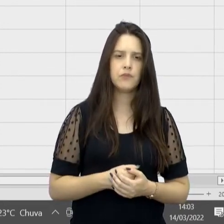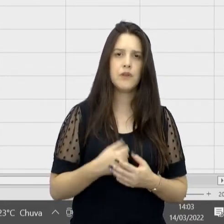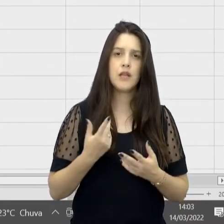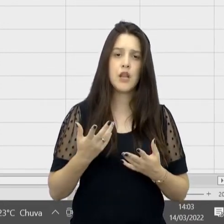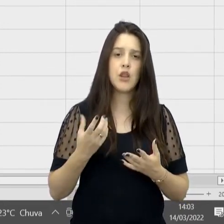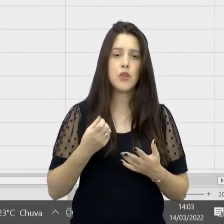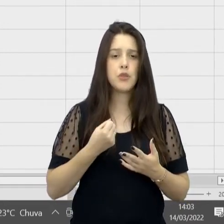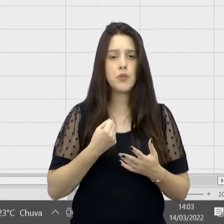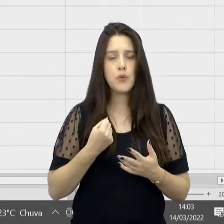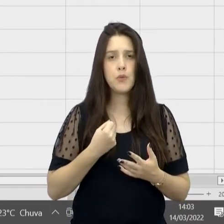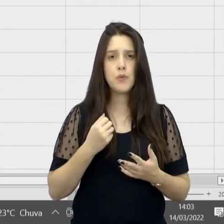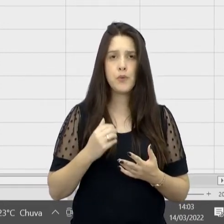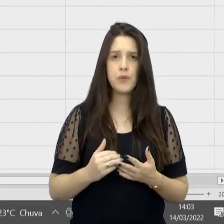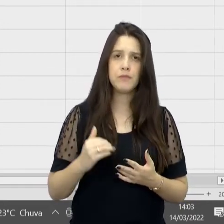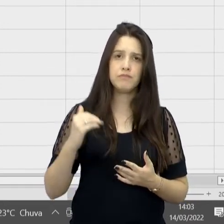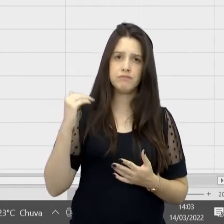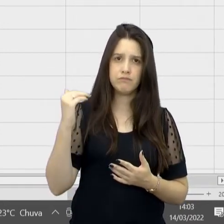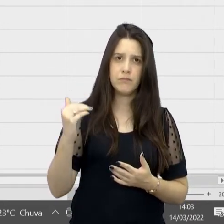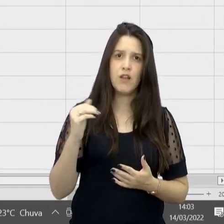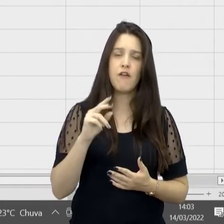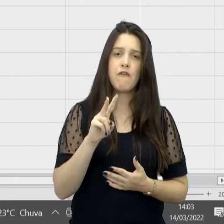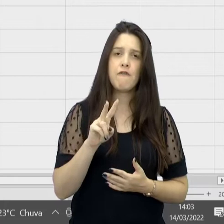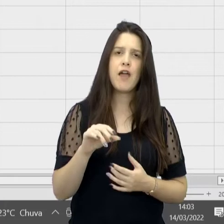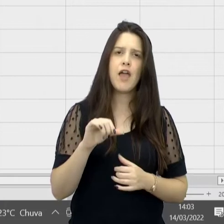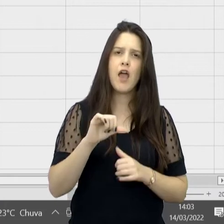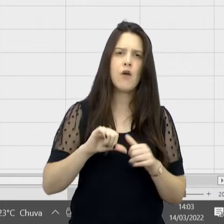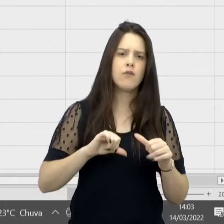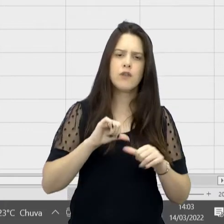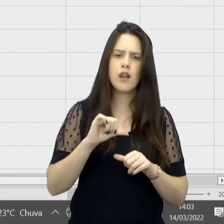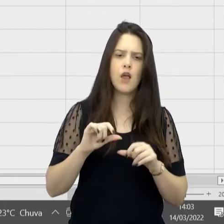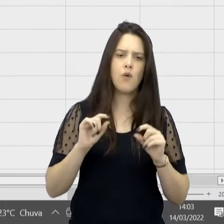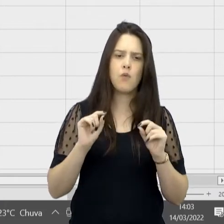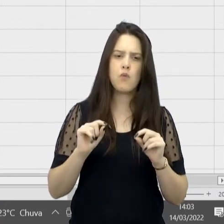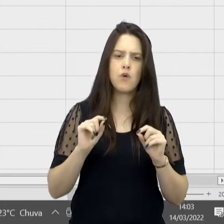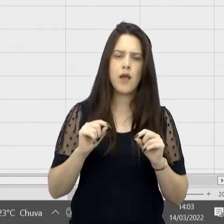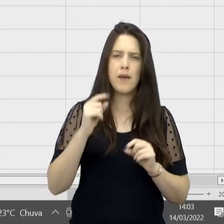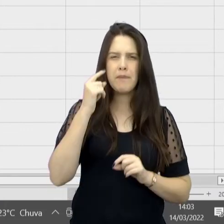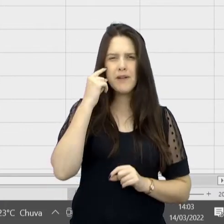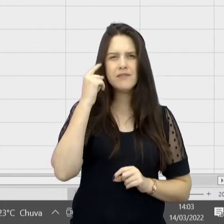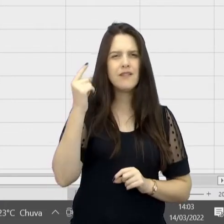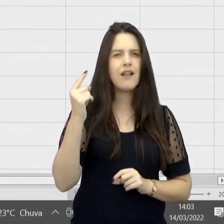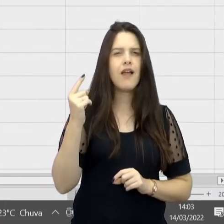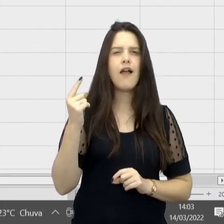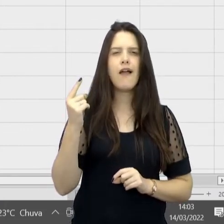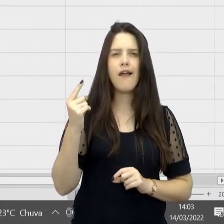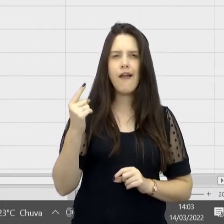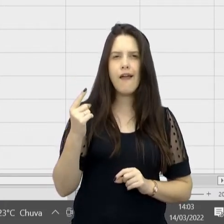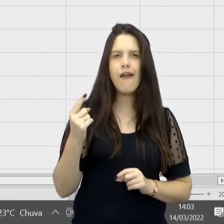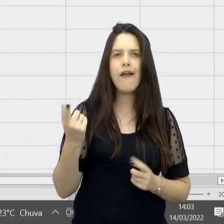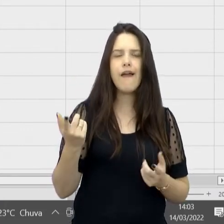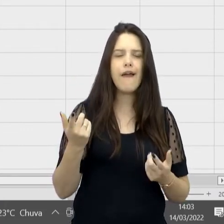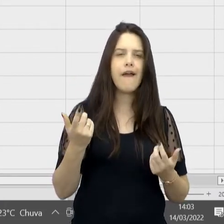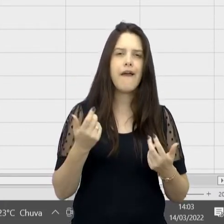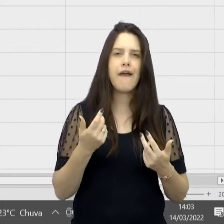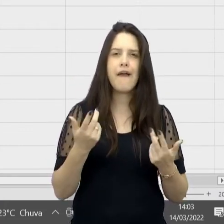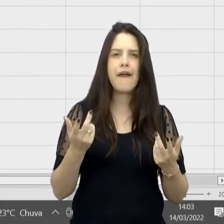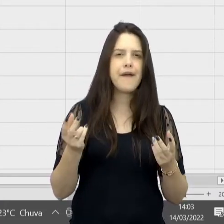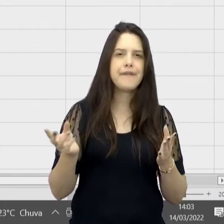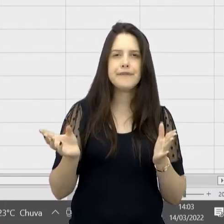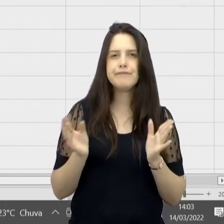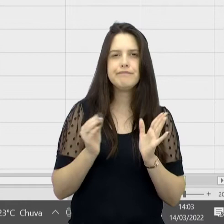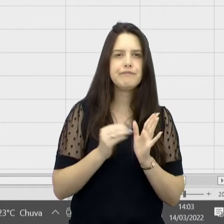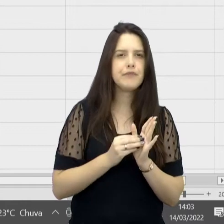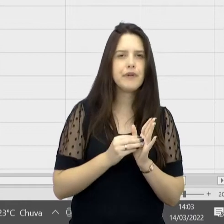número ali em cima, óbvio que vai alterar aqui no valor. Pensando assim, professora, mas eu esqueci de pôr